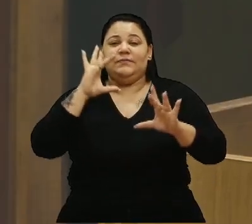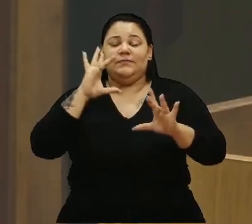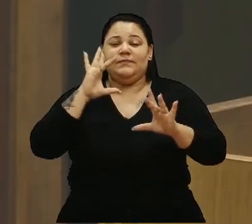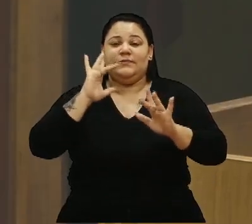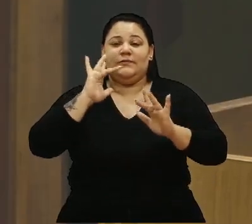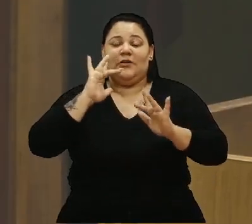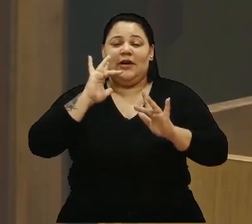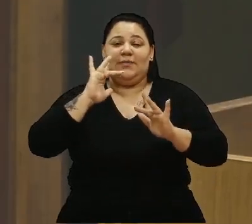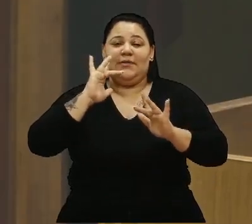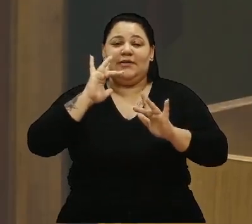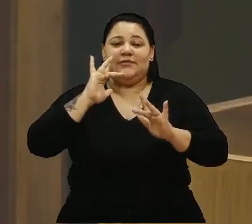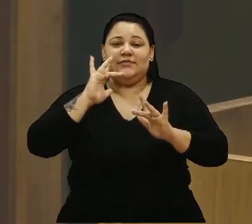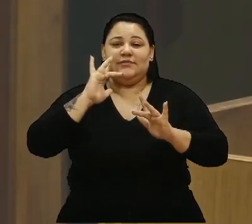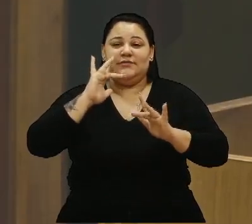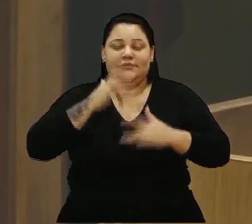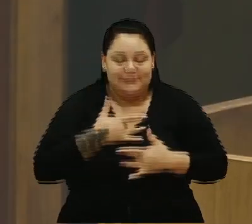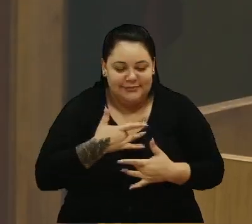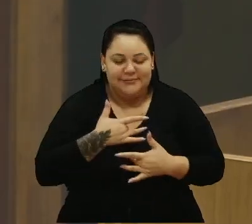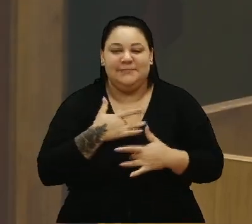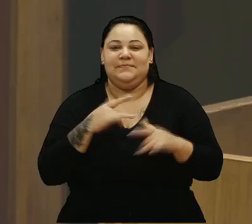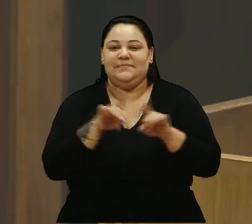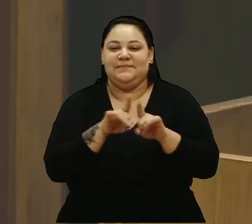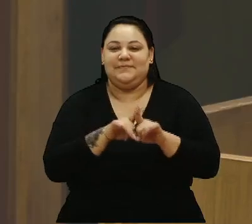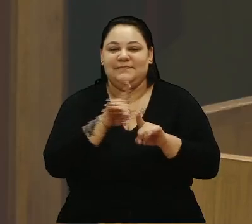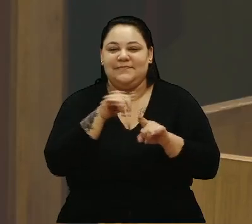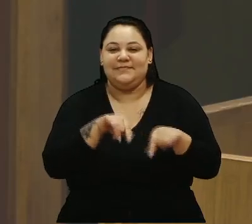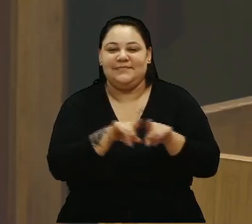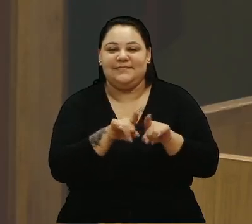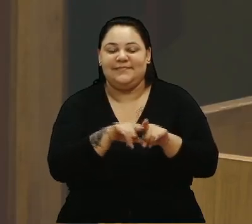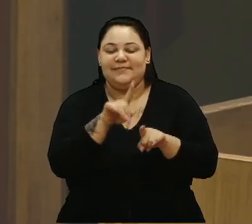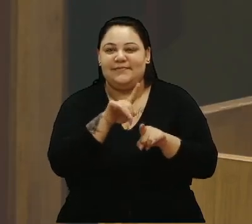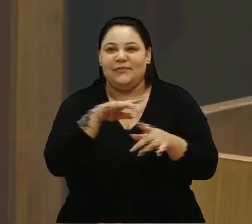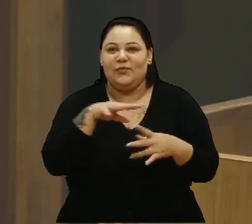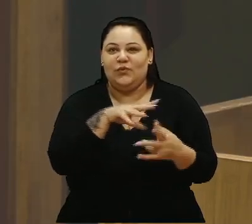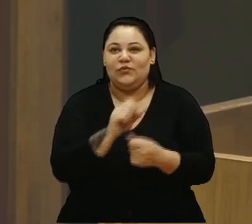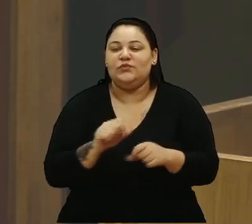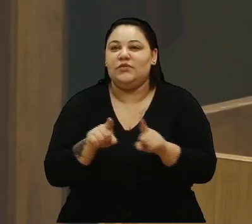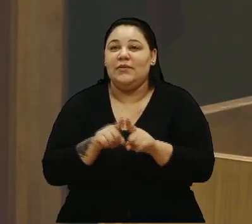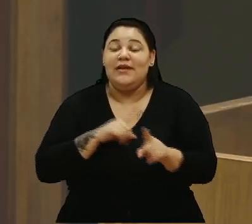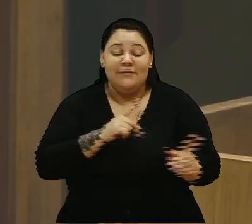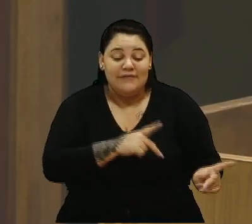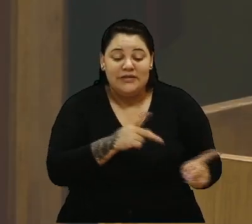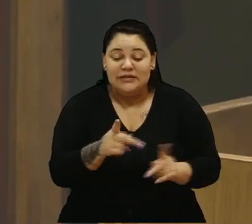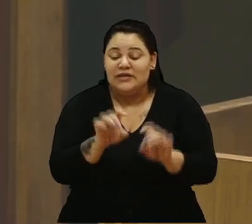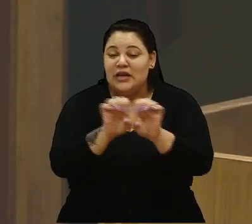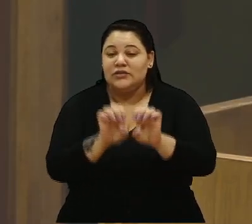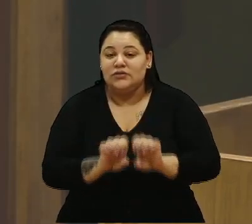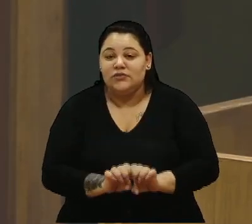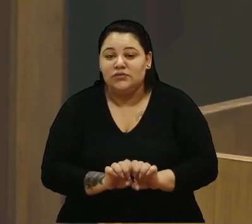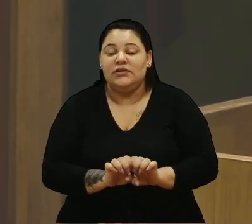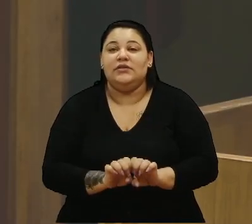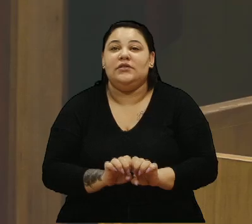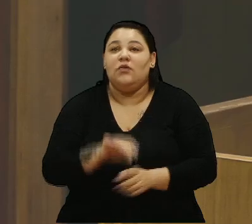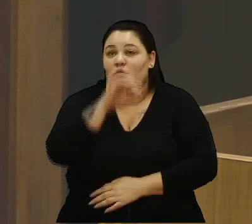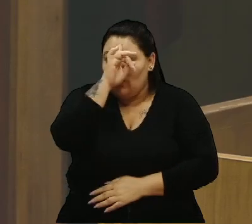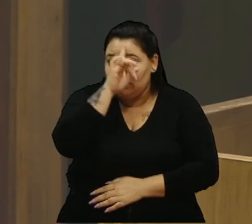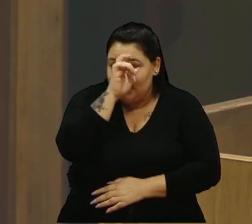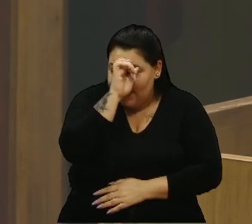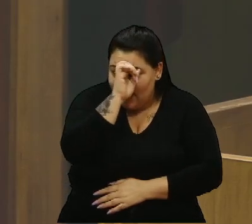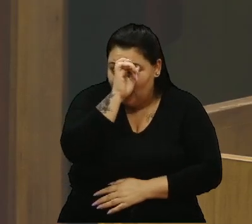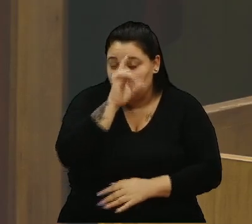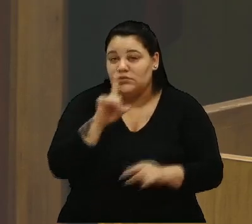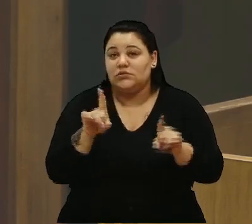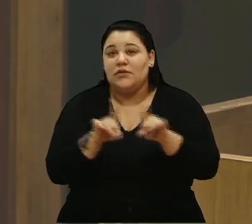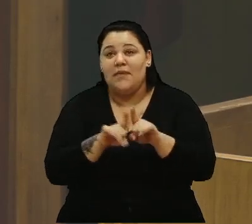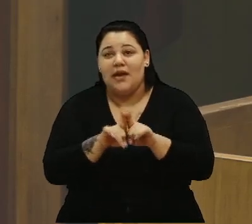saibam, visitem, marquem, conversem lá com a turma de saúde, visitem aquela estrutura. O hospital